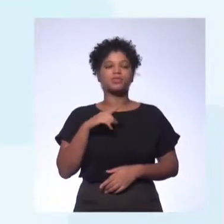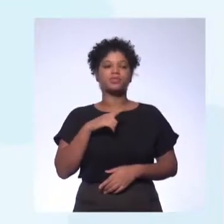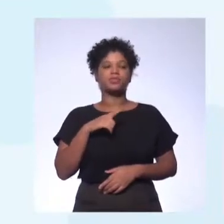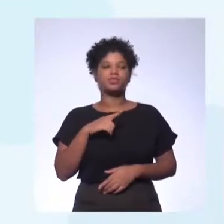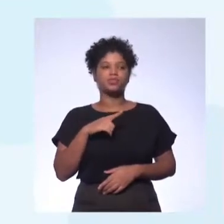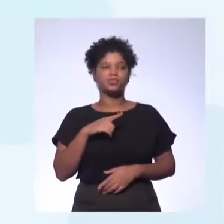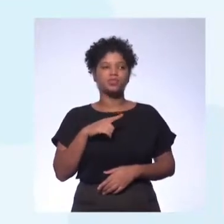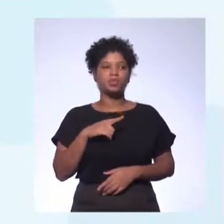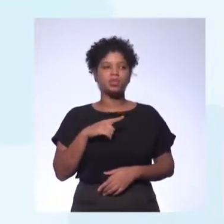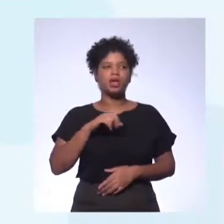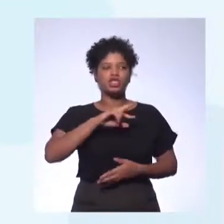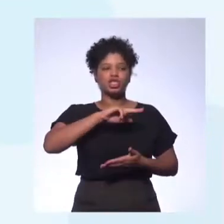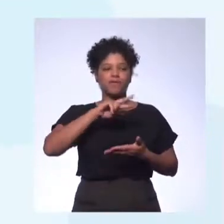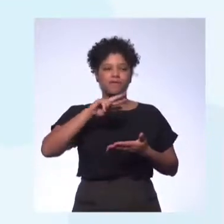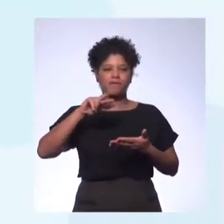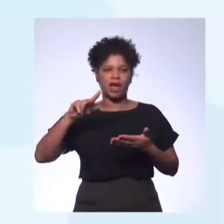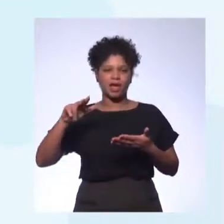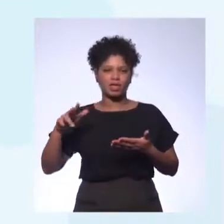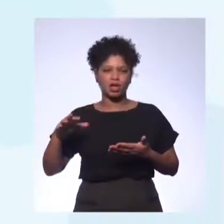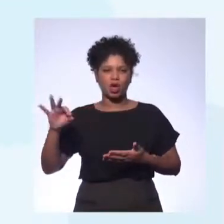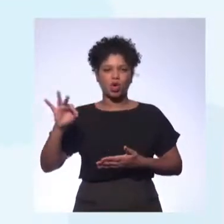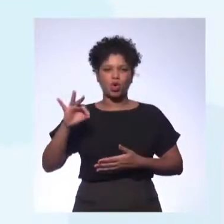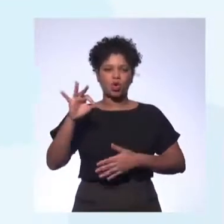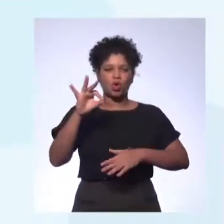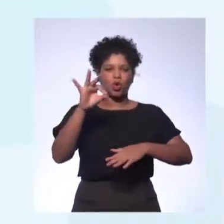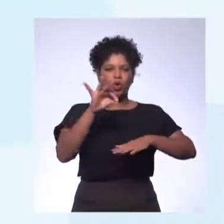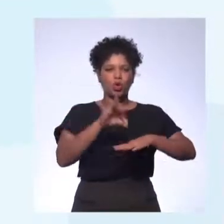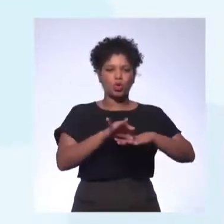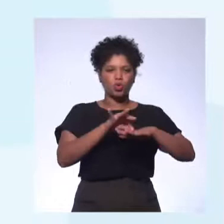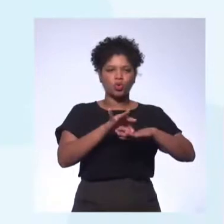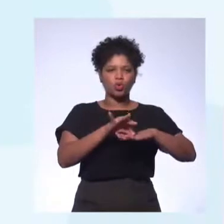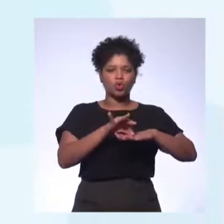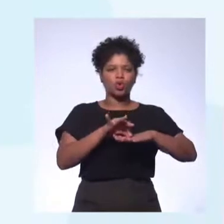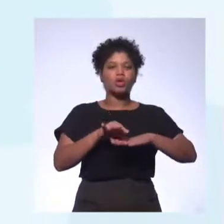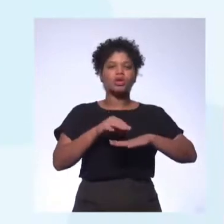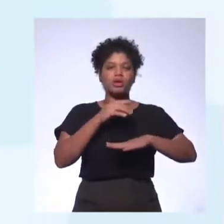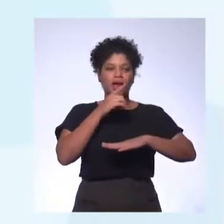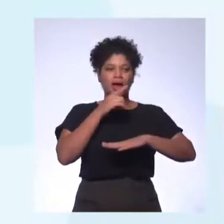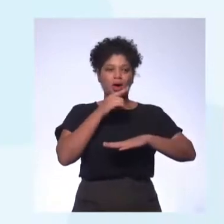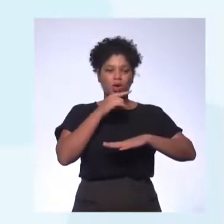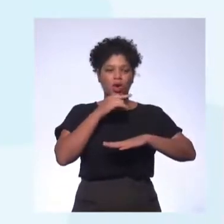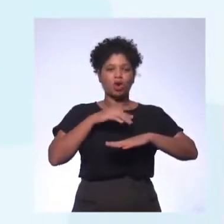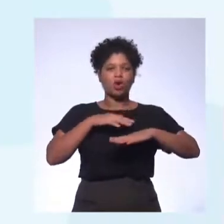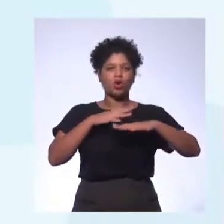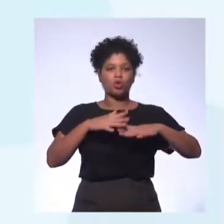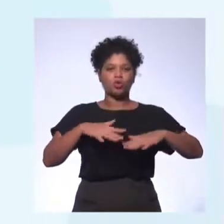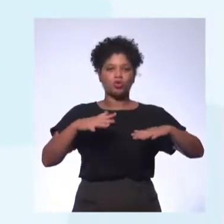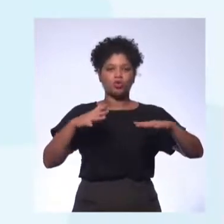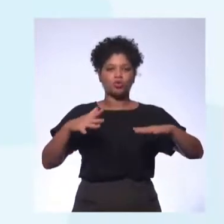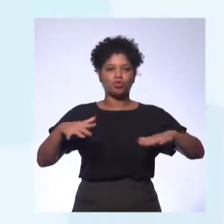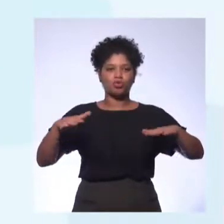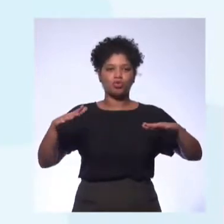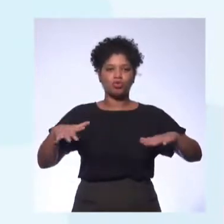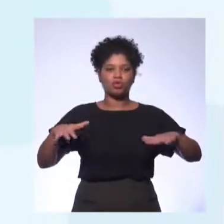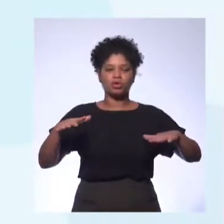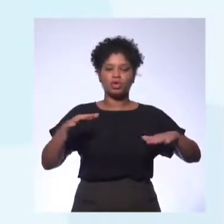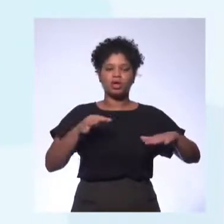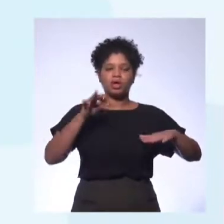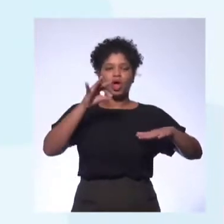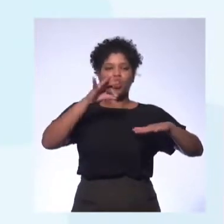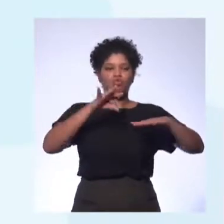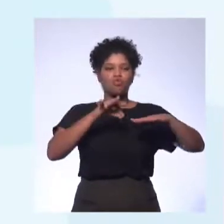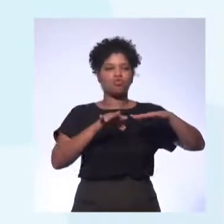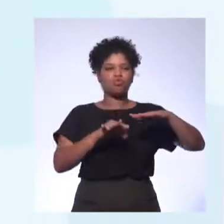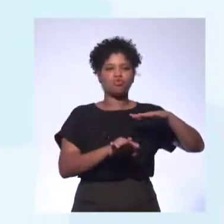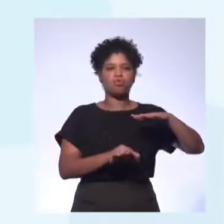o vários insetos que eles acabam pousando né na Ah e não se molham ou